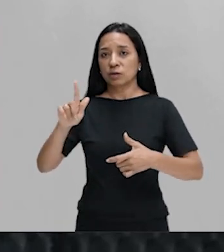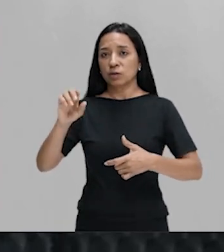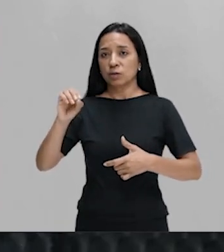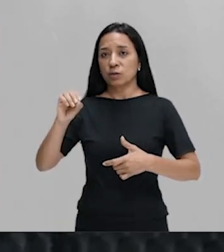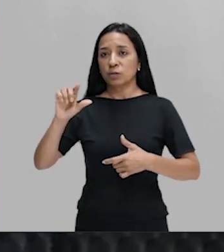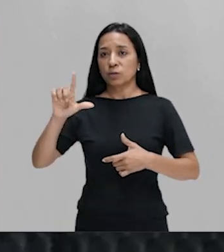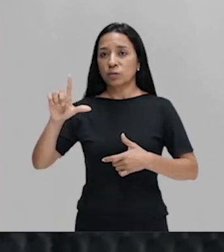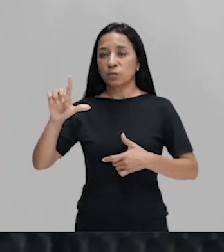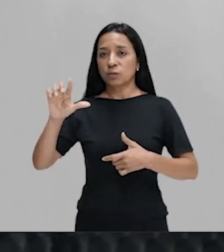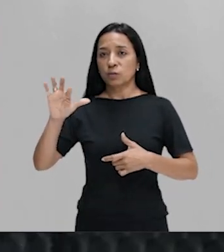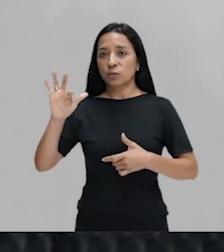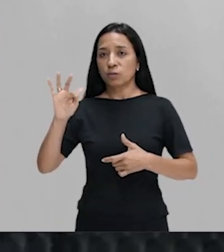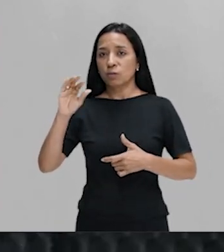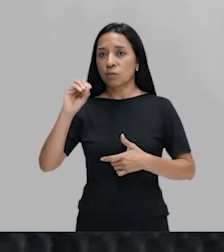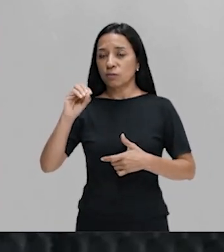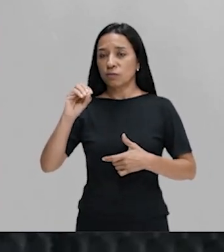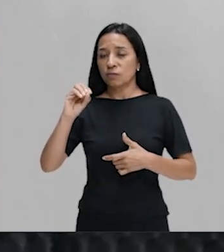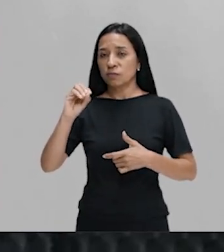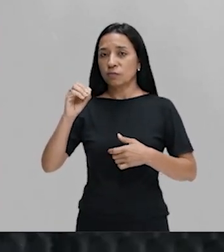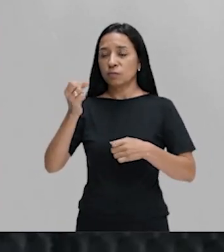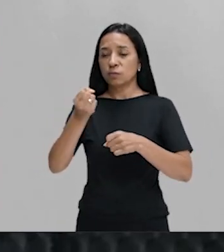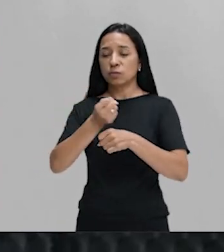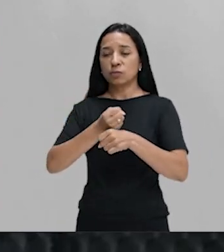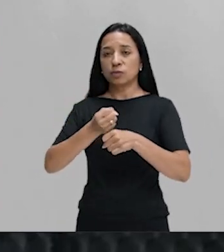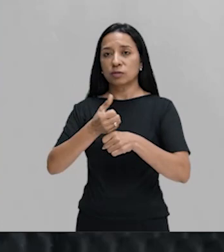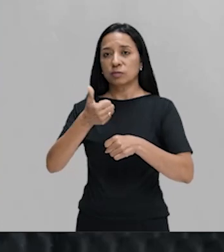a guerra de 1990, 91.